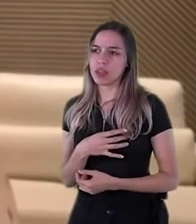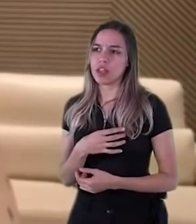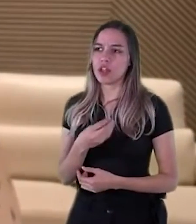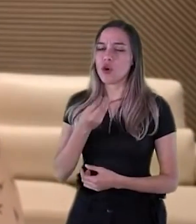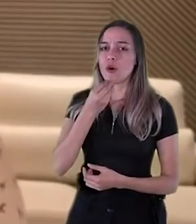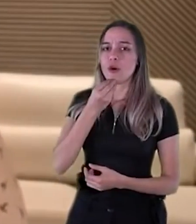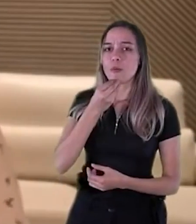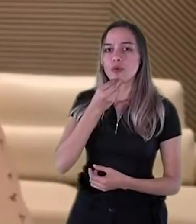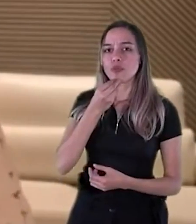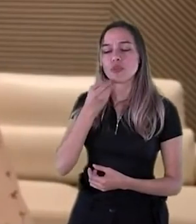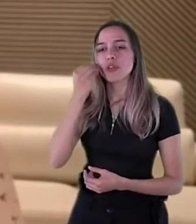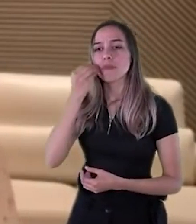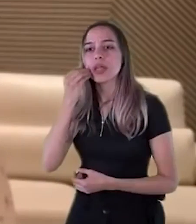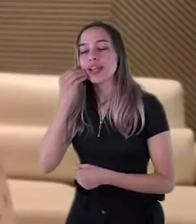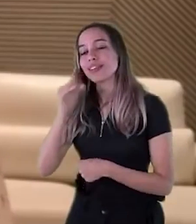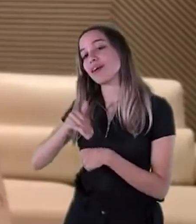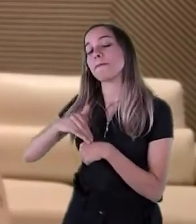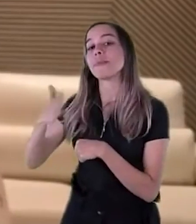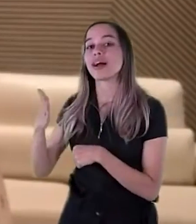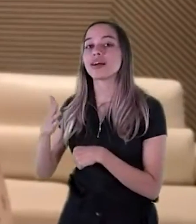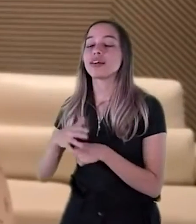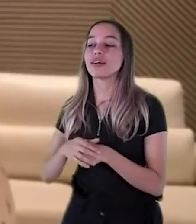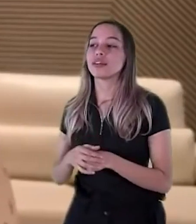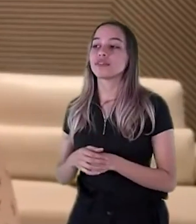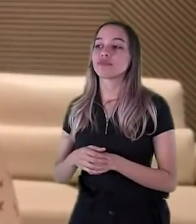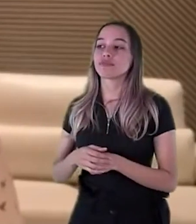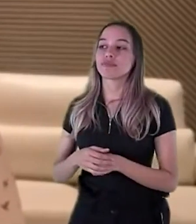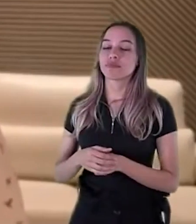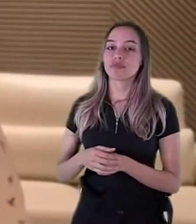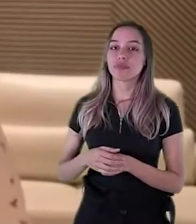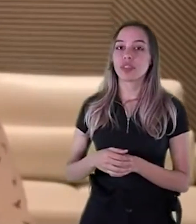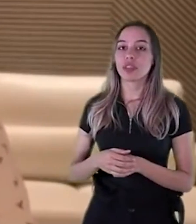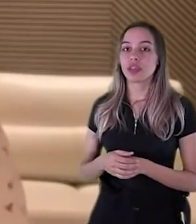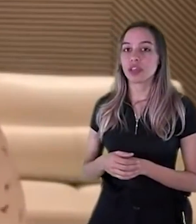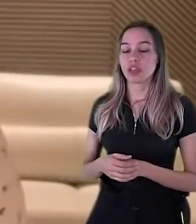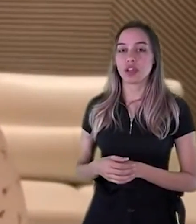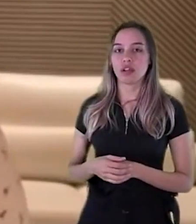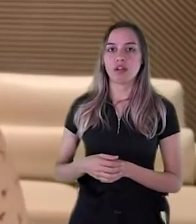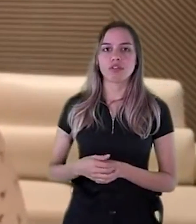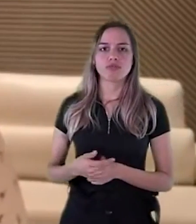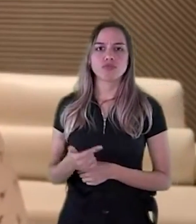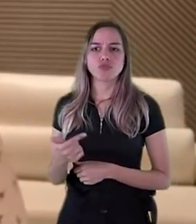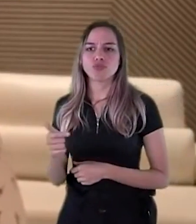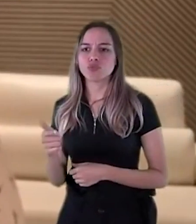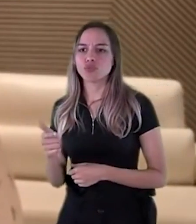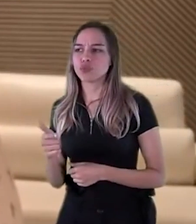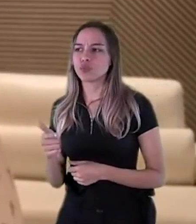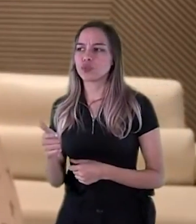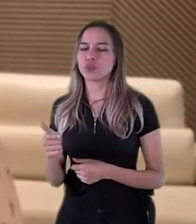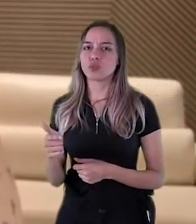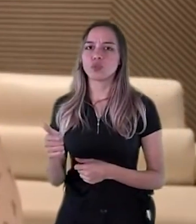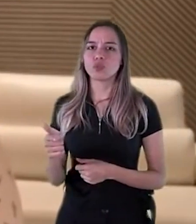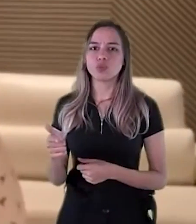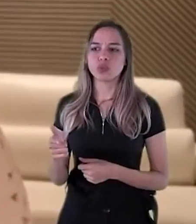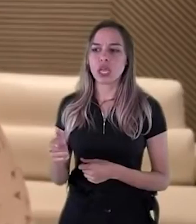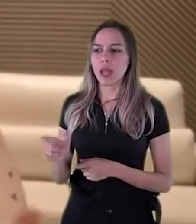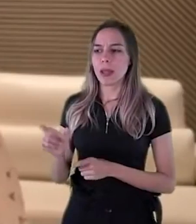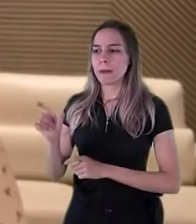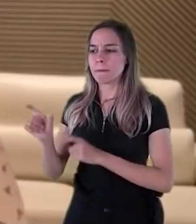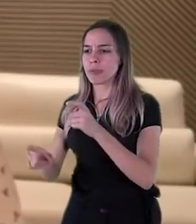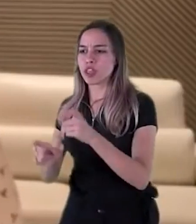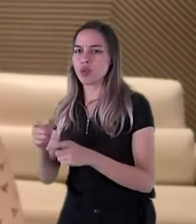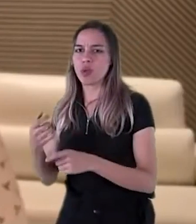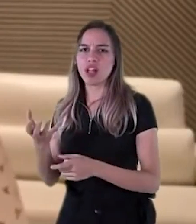Karnal, que foi uma espécie de enfrentamento, né? Não existia ninguém estava querendo vencer aquele debate. Mas